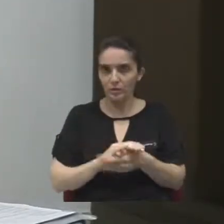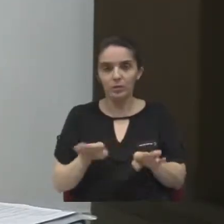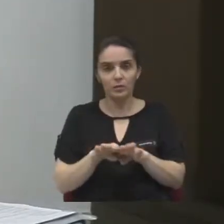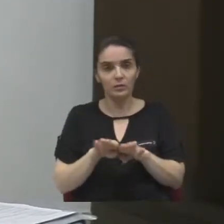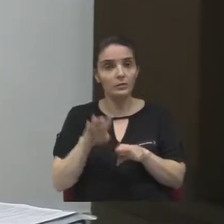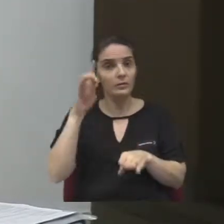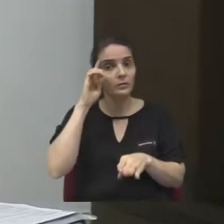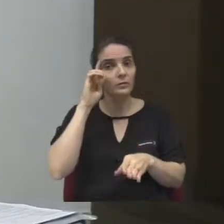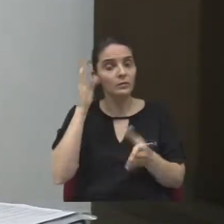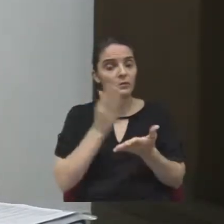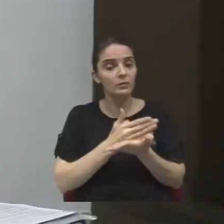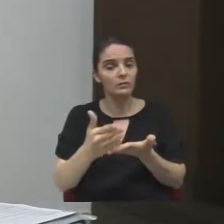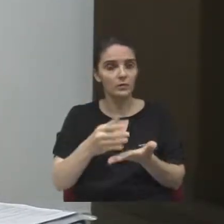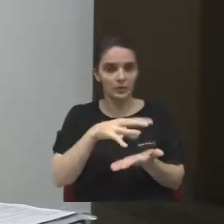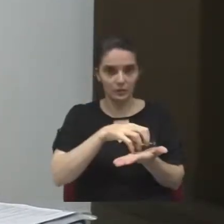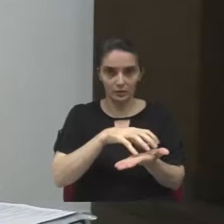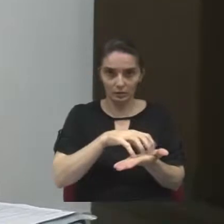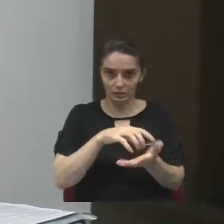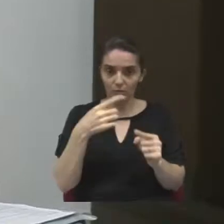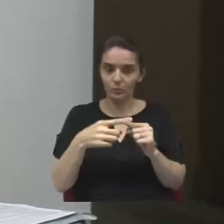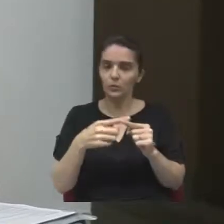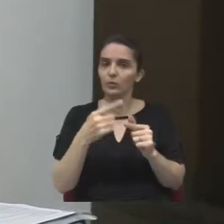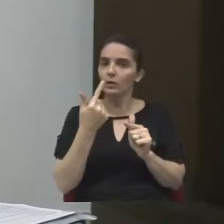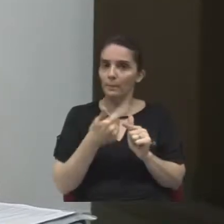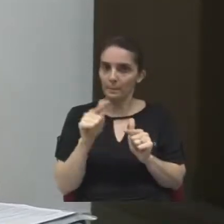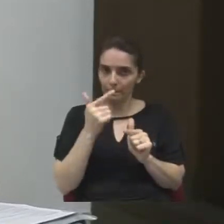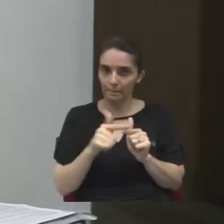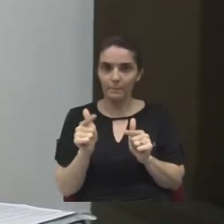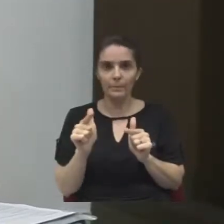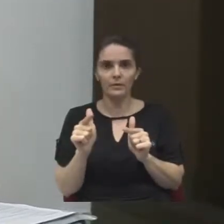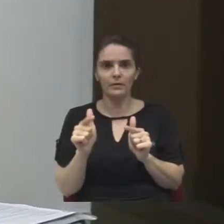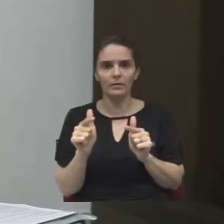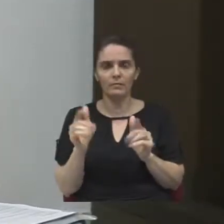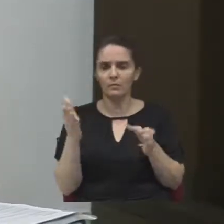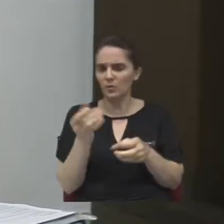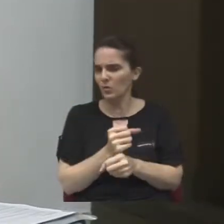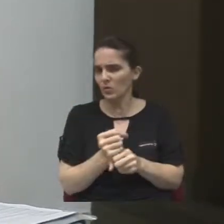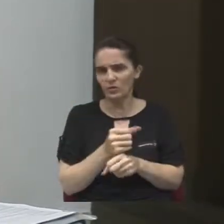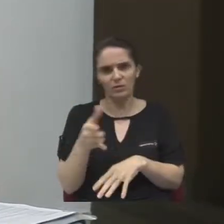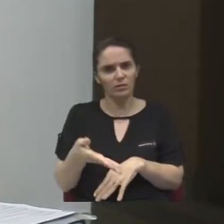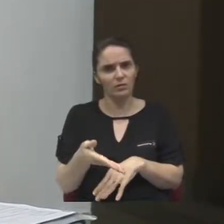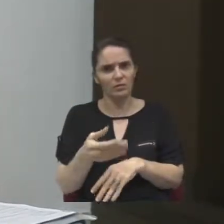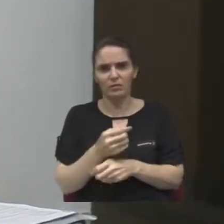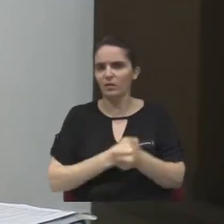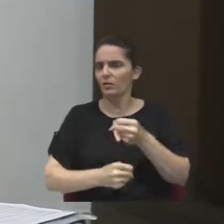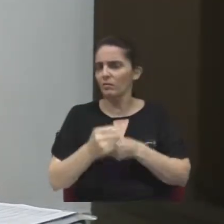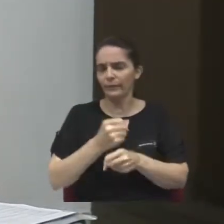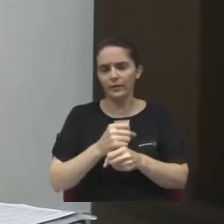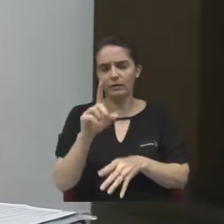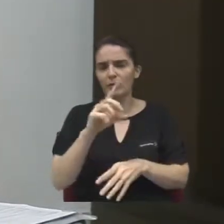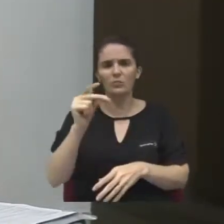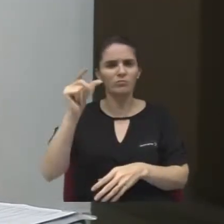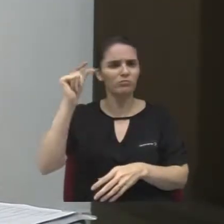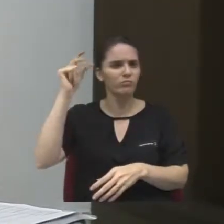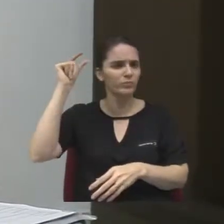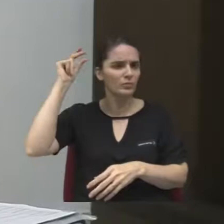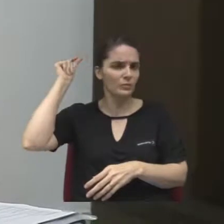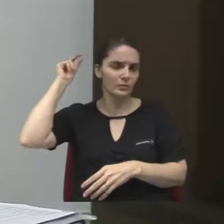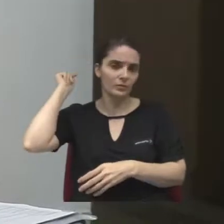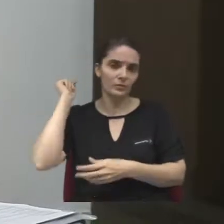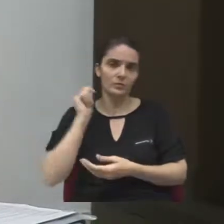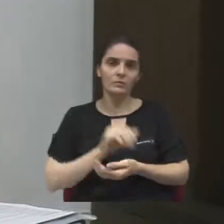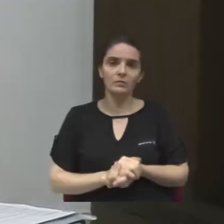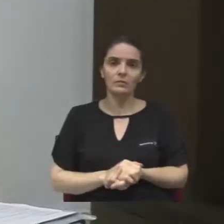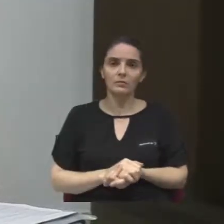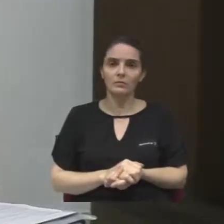a inscrição, porque sei que o problema, como já disse, não é desse ano, não é do ano passado, são de diversos anos e de